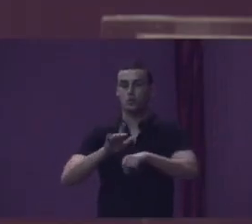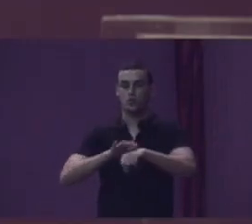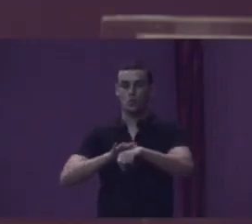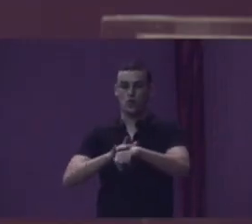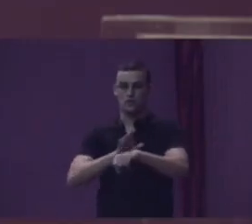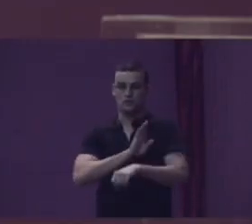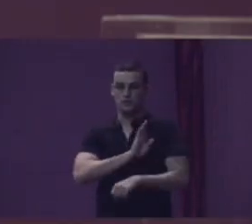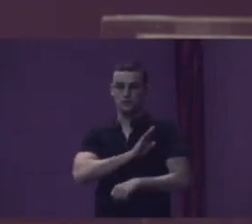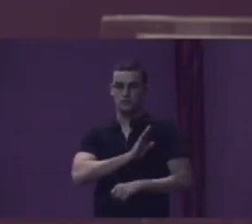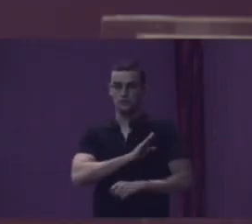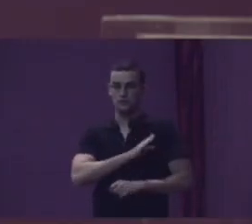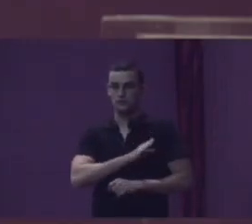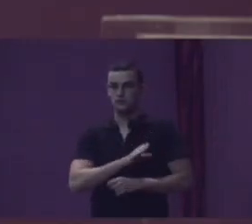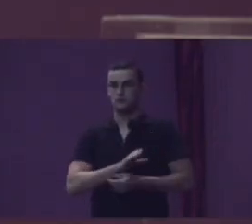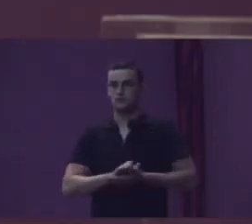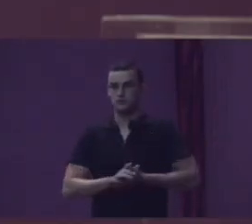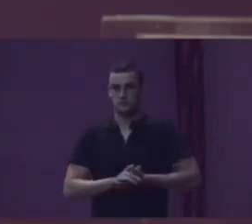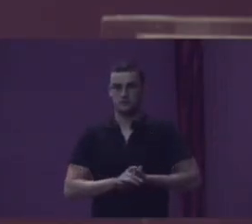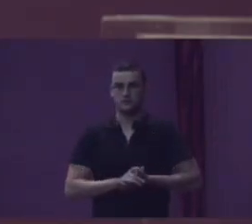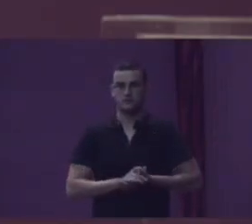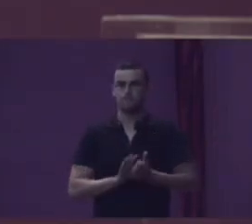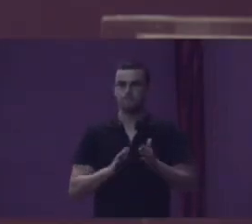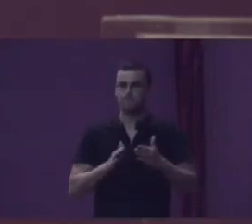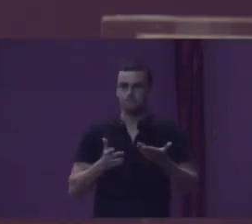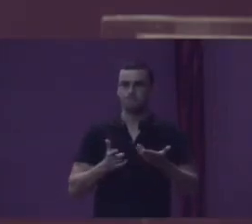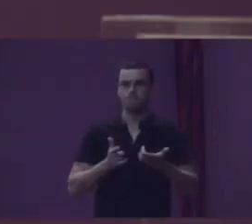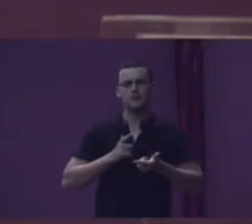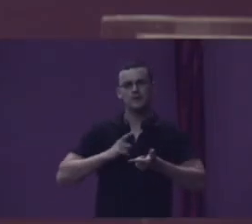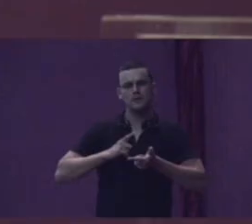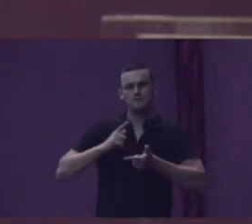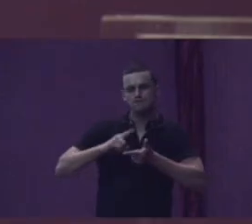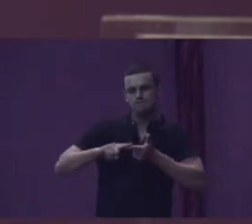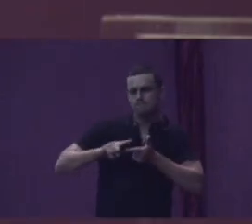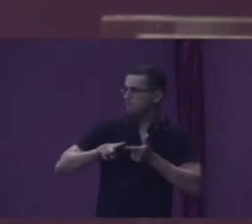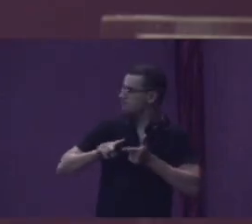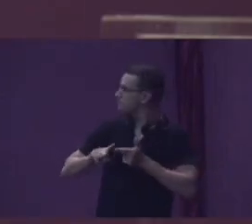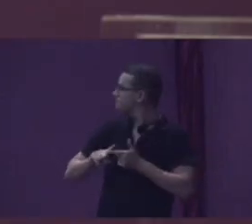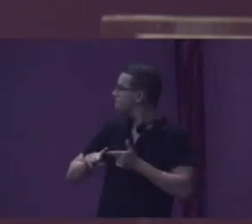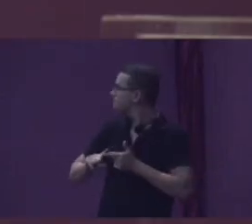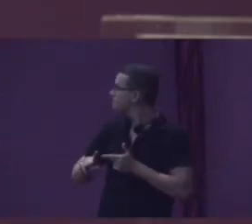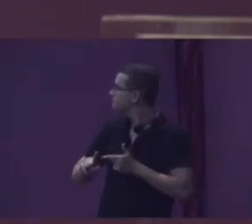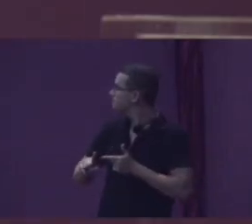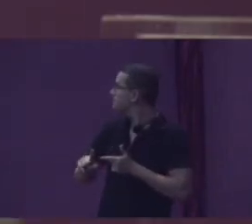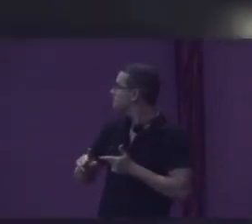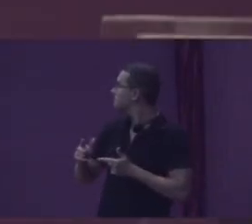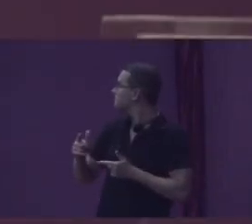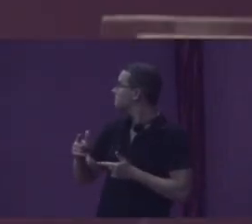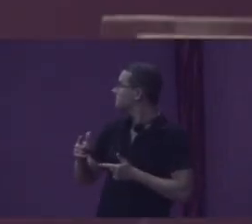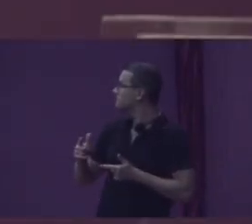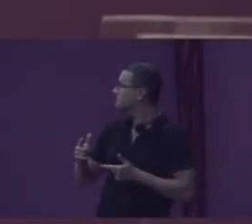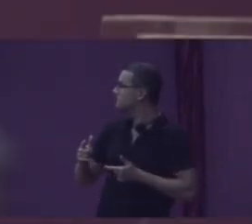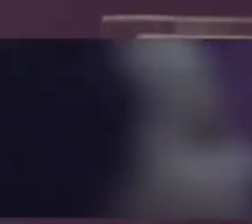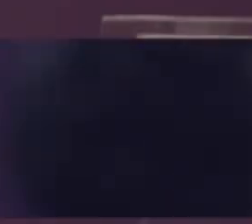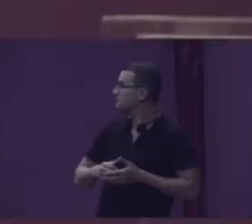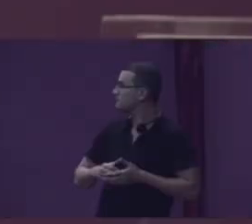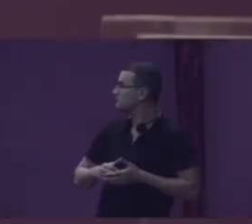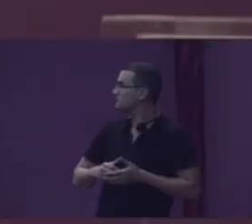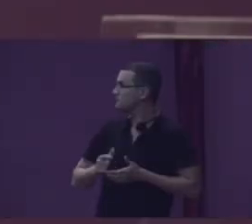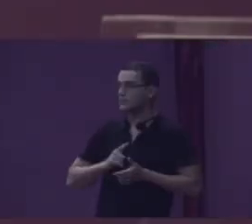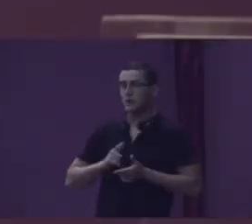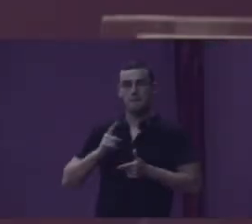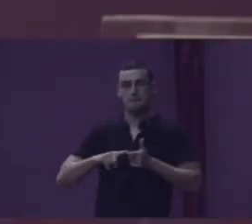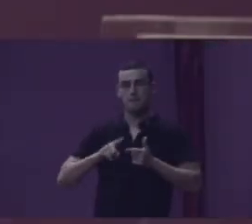risco? Então, vamos ver. O problema é que isso é too much, too many. O problema é que